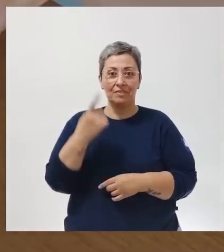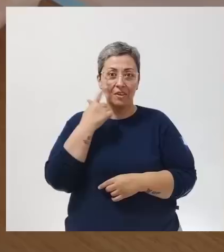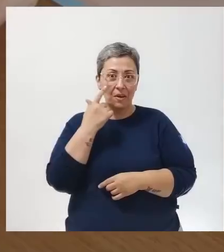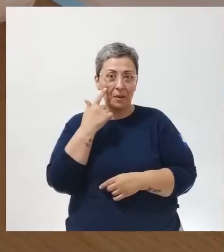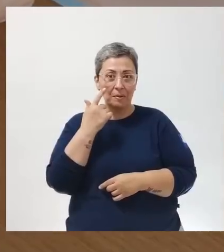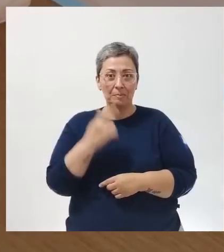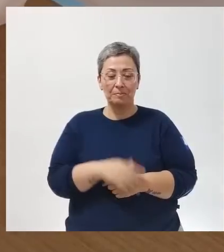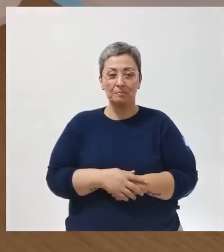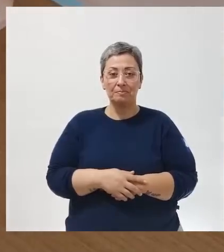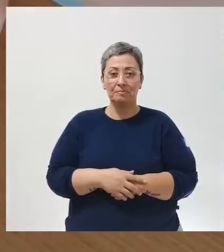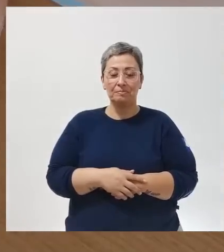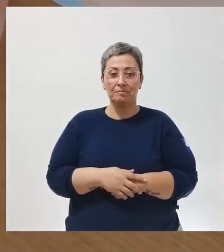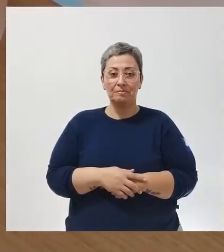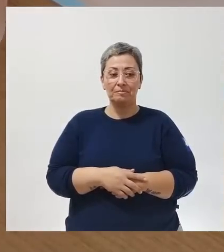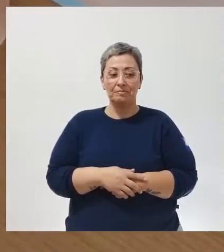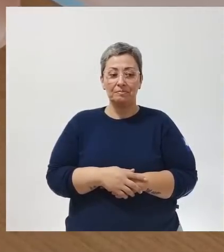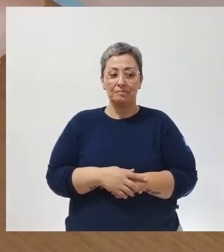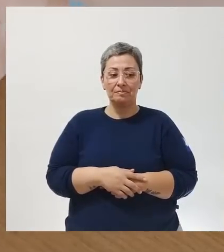Vamos ver?